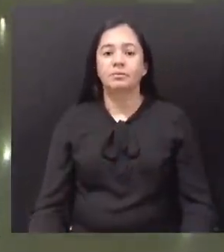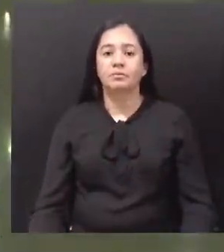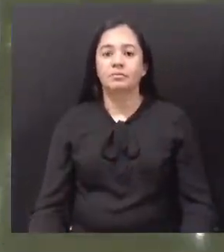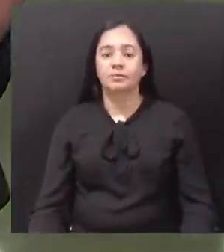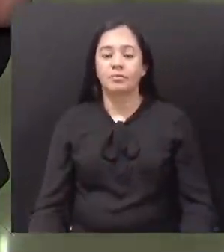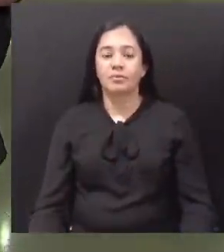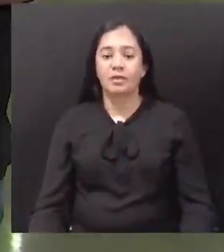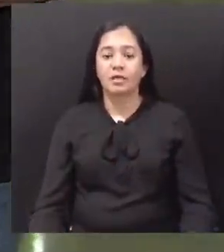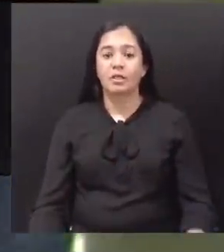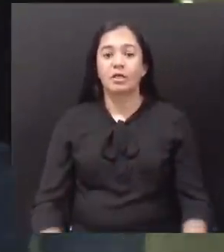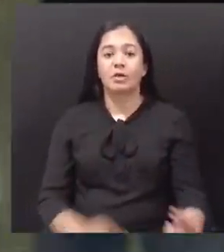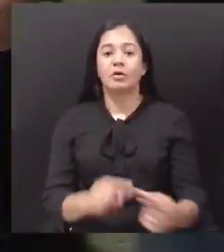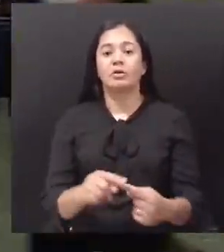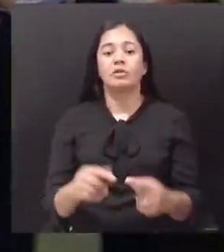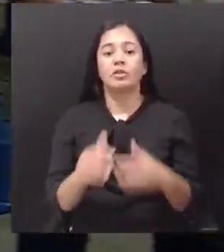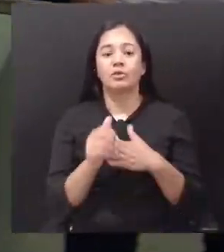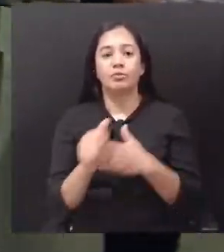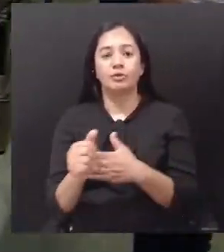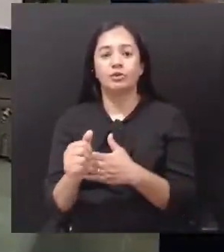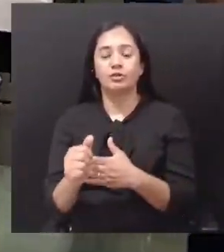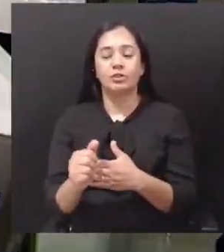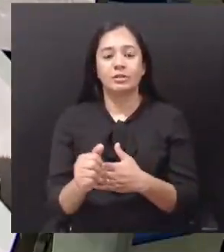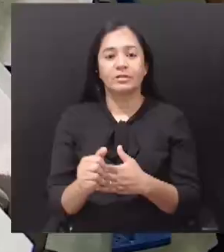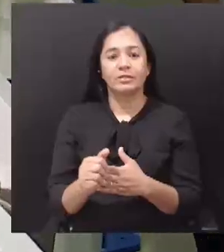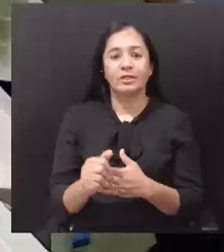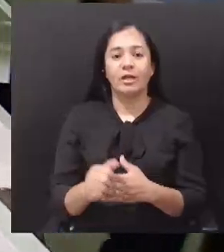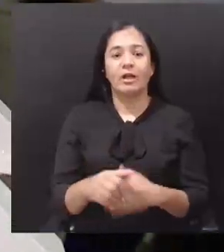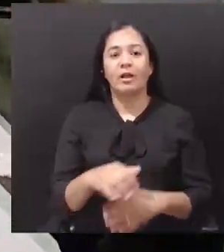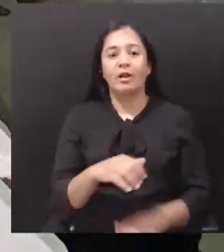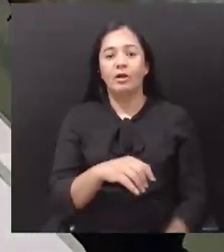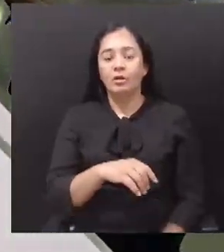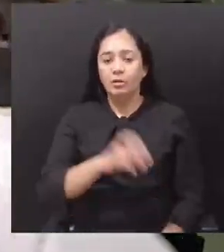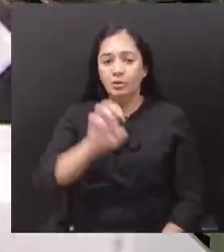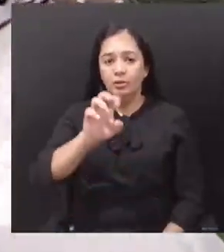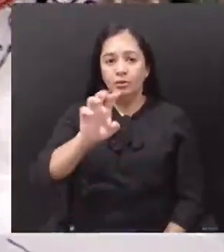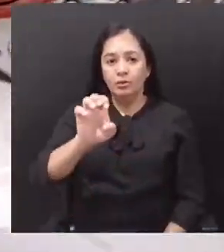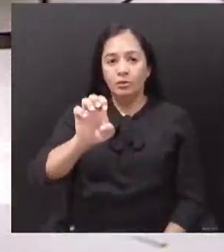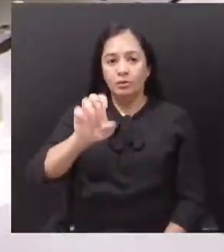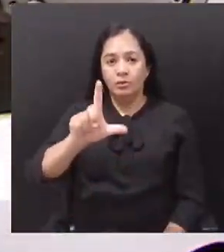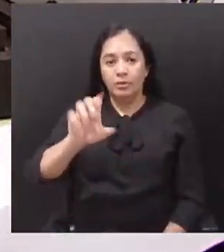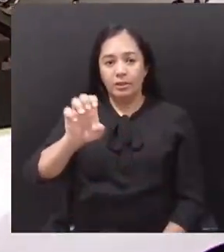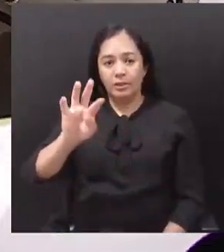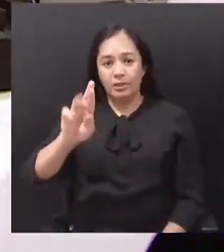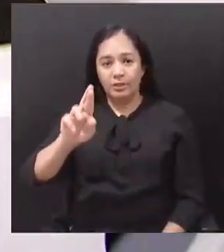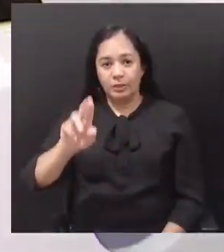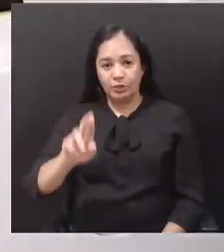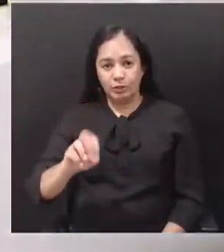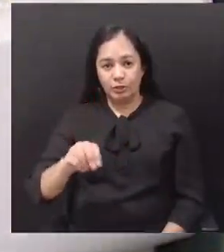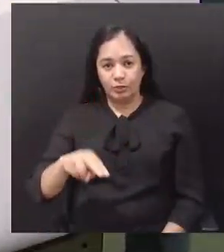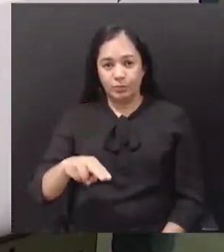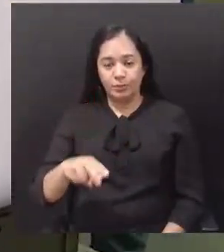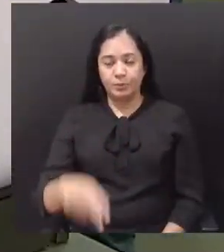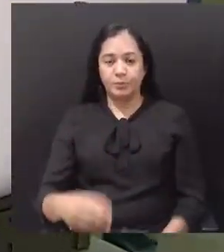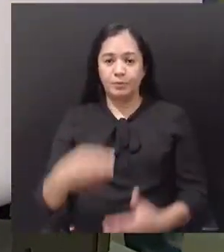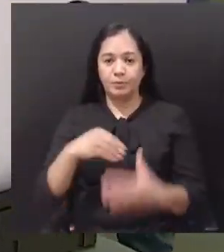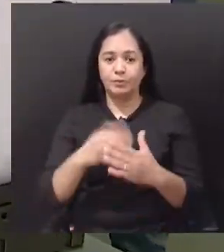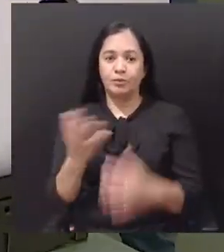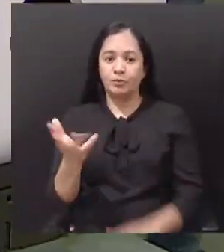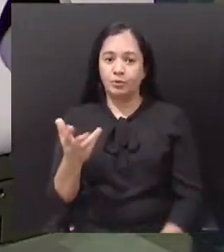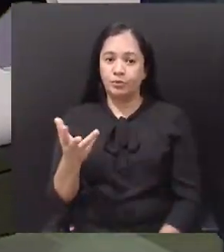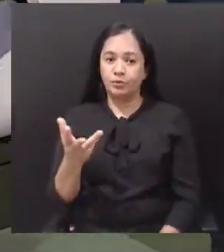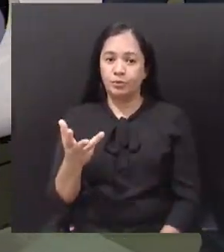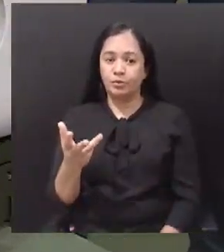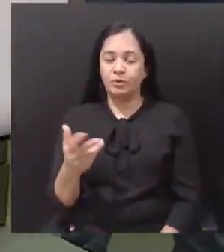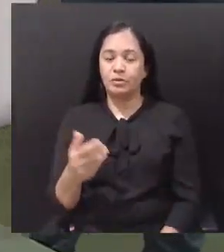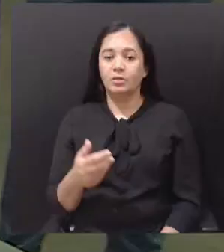de guiar a trajetória dos elétrons ali na trajetória circular que a gente tem ali dentro dos aceleradores, né? Então, eles não aceleram